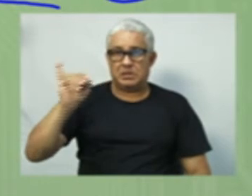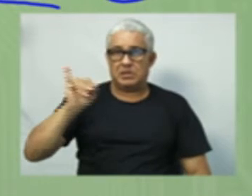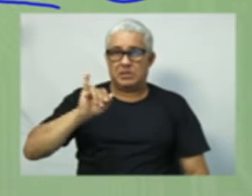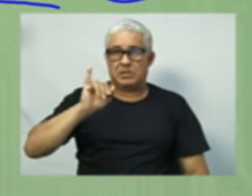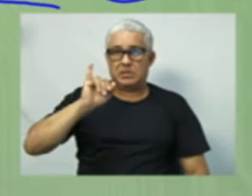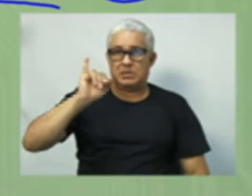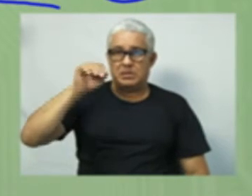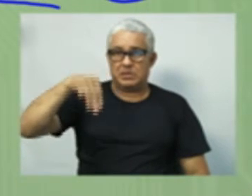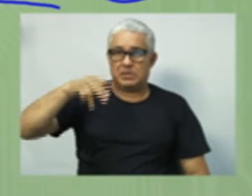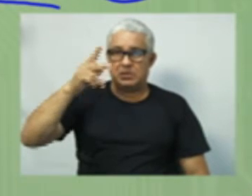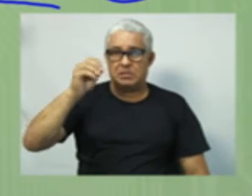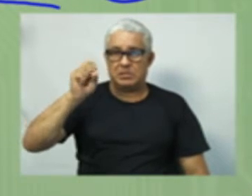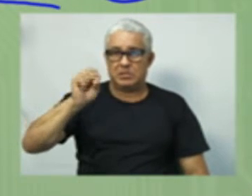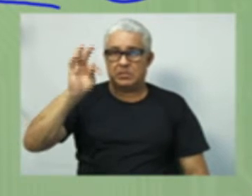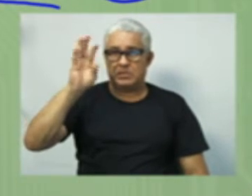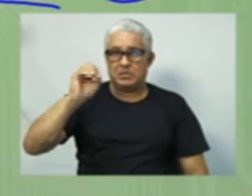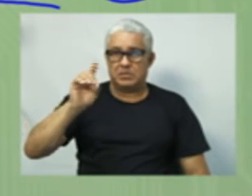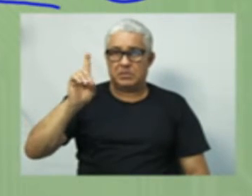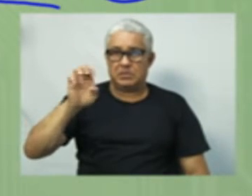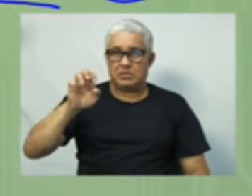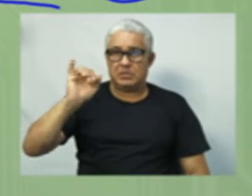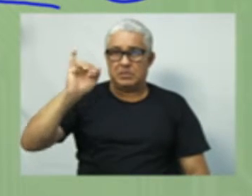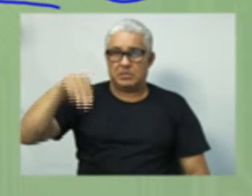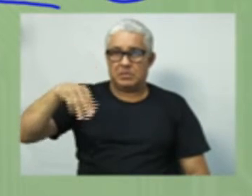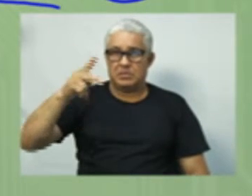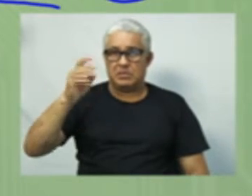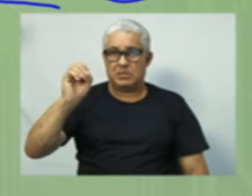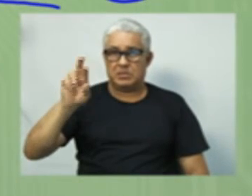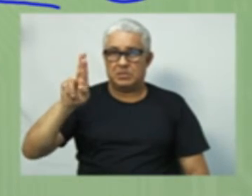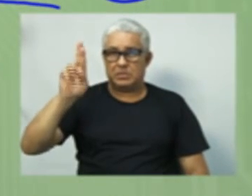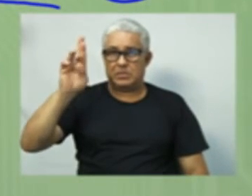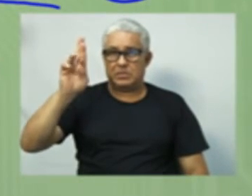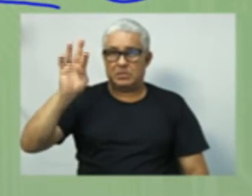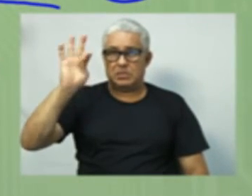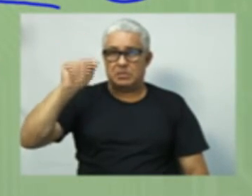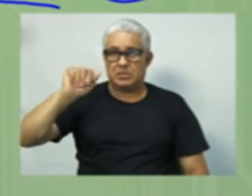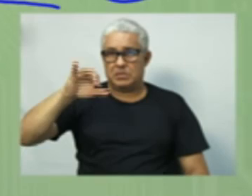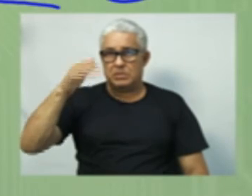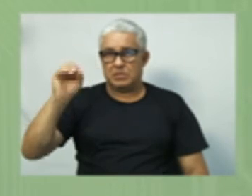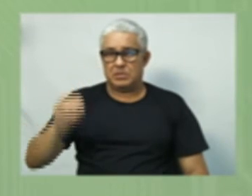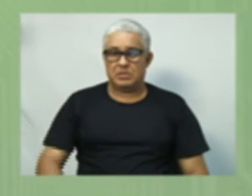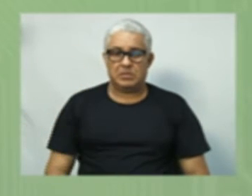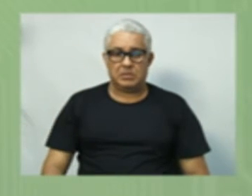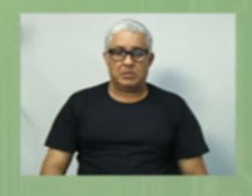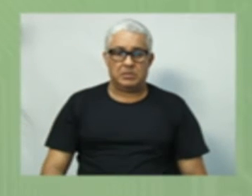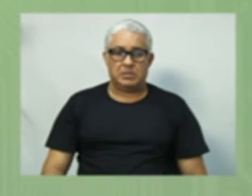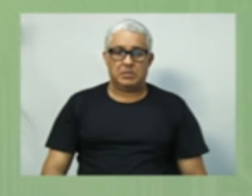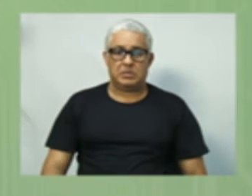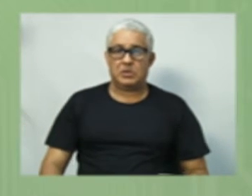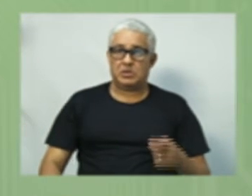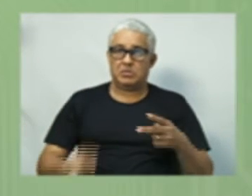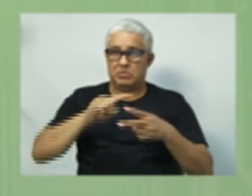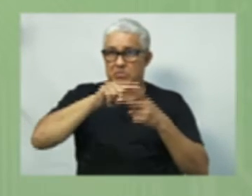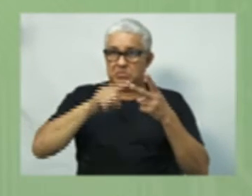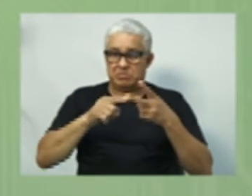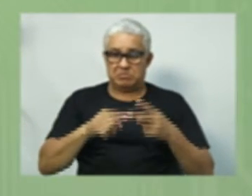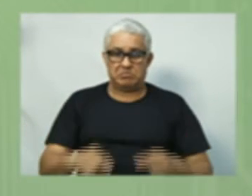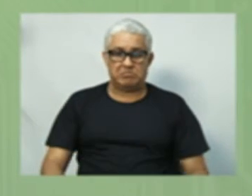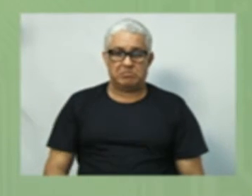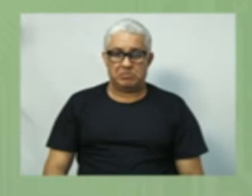II. Beleza? É isso aí, pessoal. Então, passamos por esses 2 pontos, né? Meu negócio